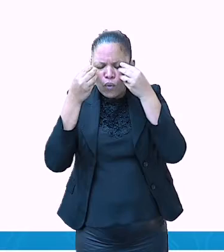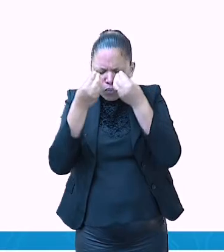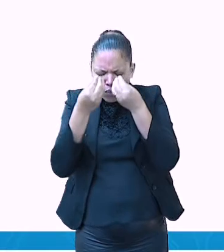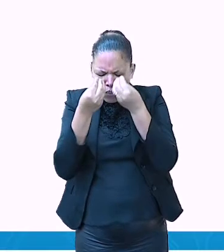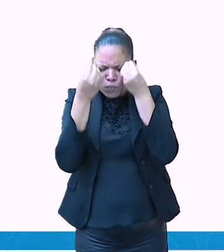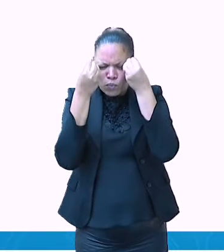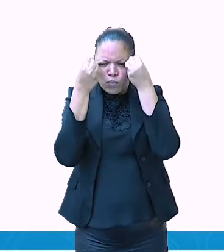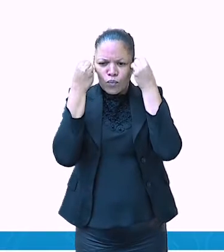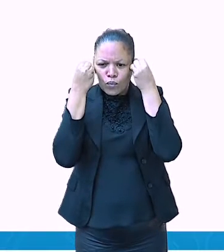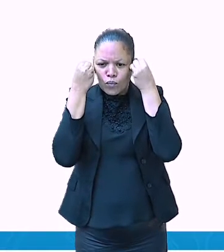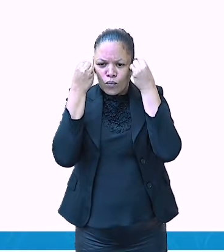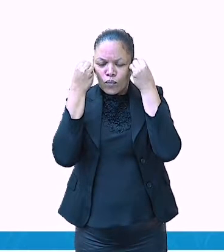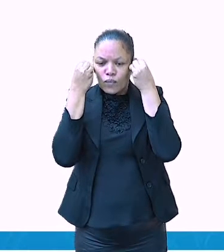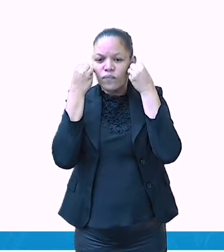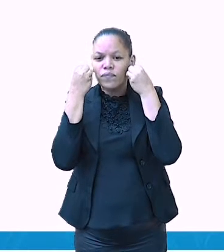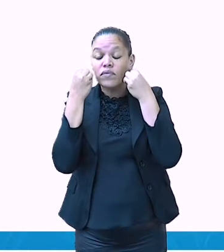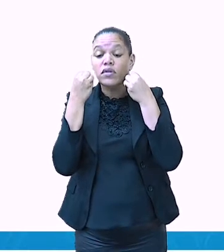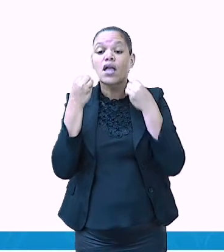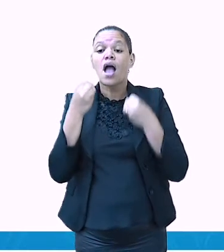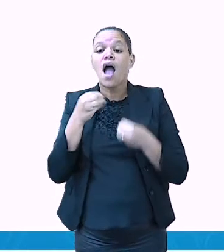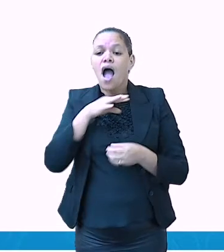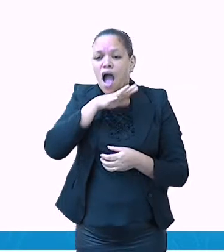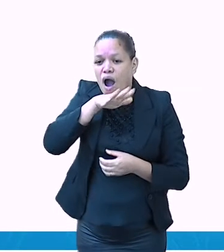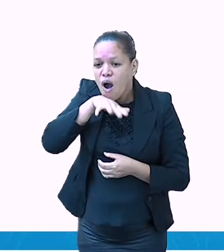nem muito grande, nem muito pequeno.